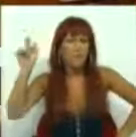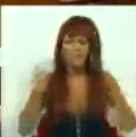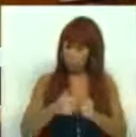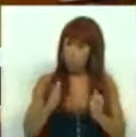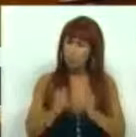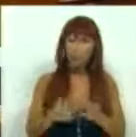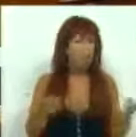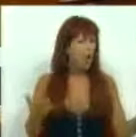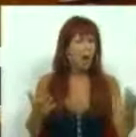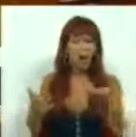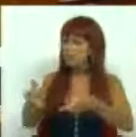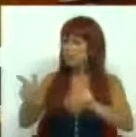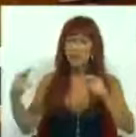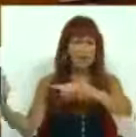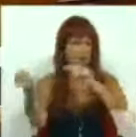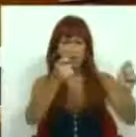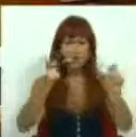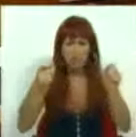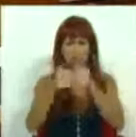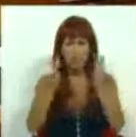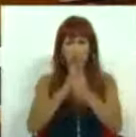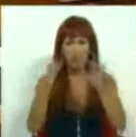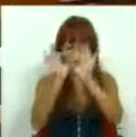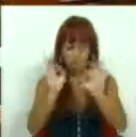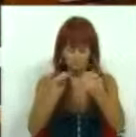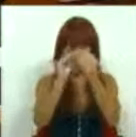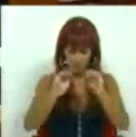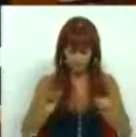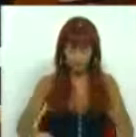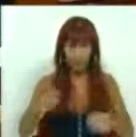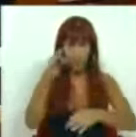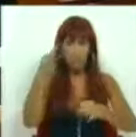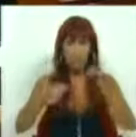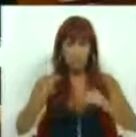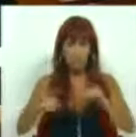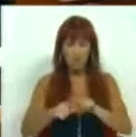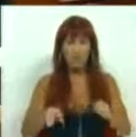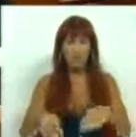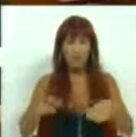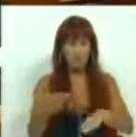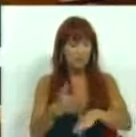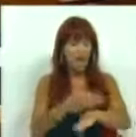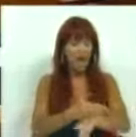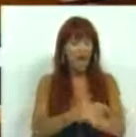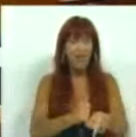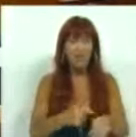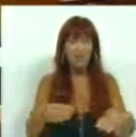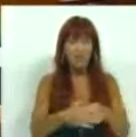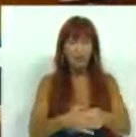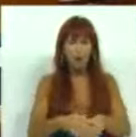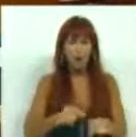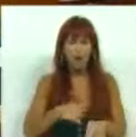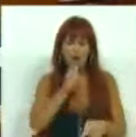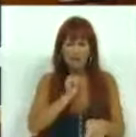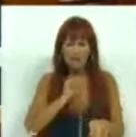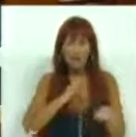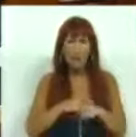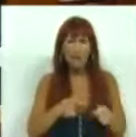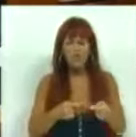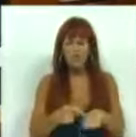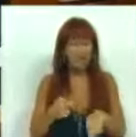tudo estarmos dispostos a discutir, a formalização jurídica do testamento vital não é para nós, antecâmara, para outro tipo